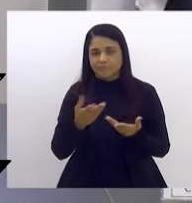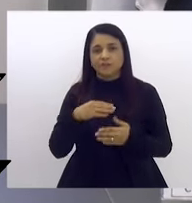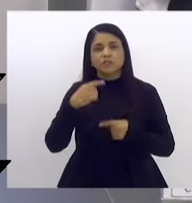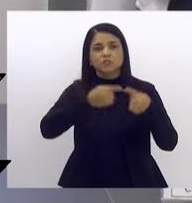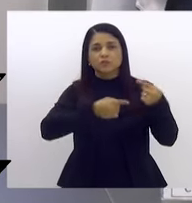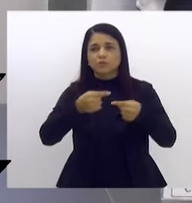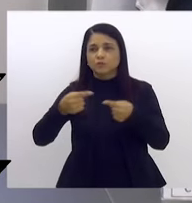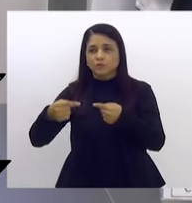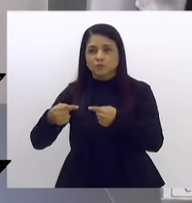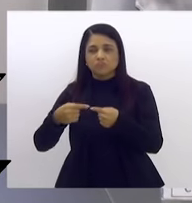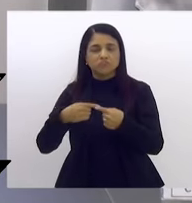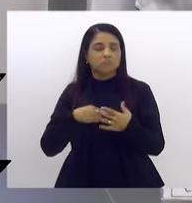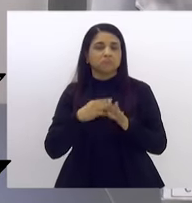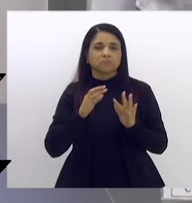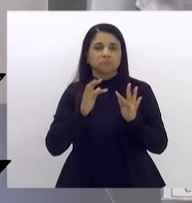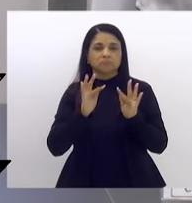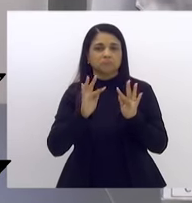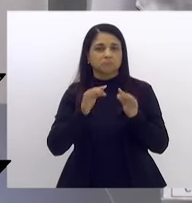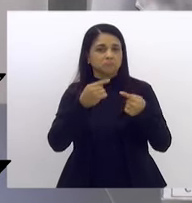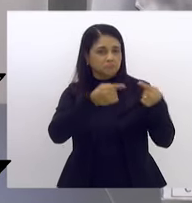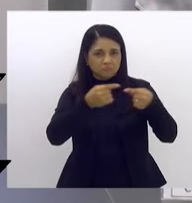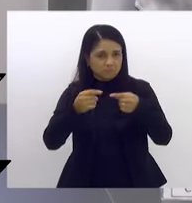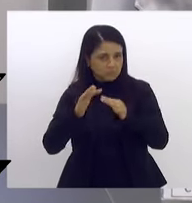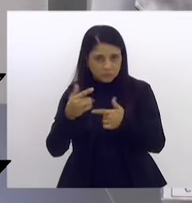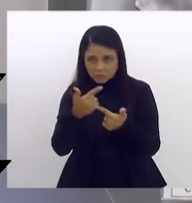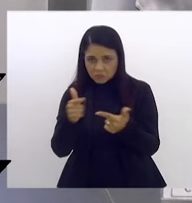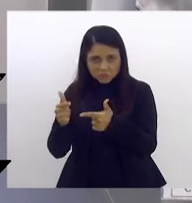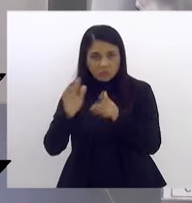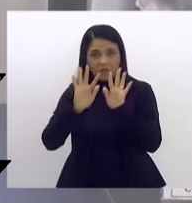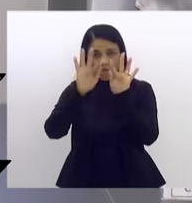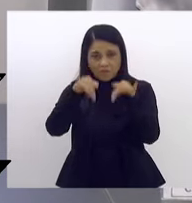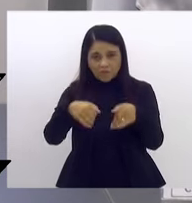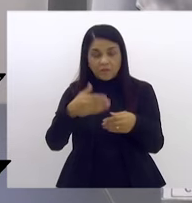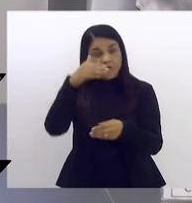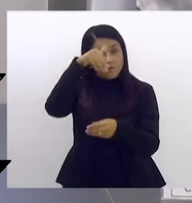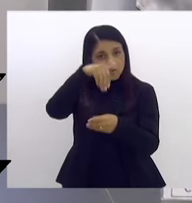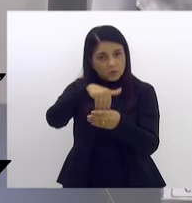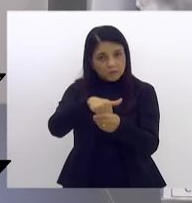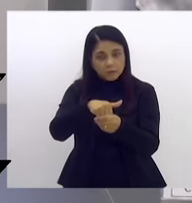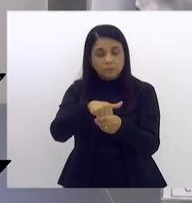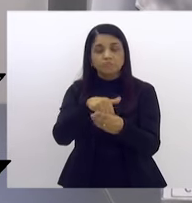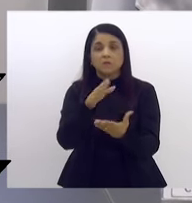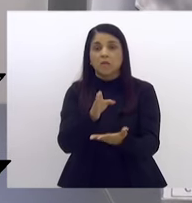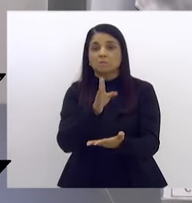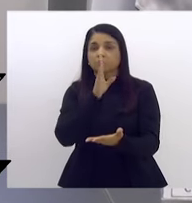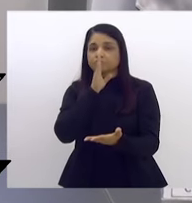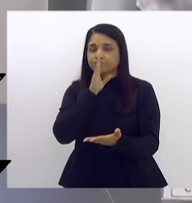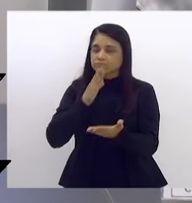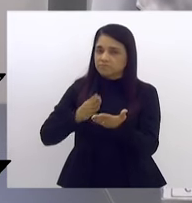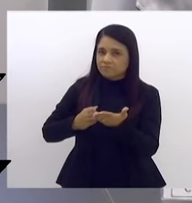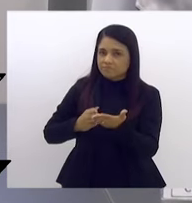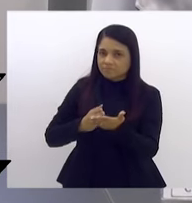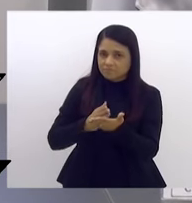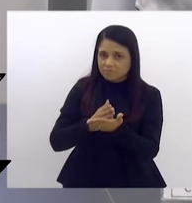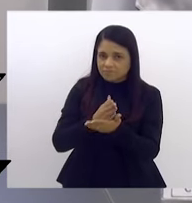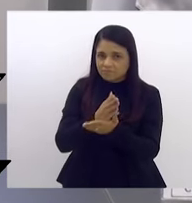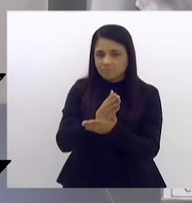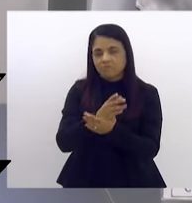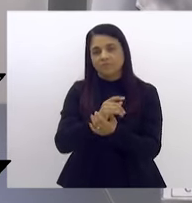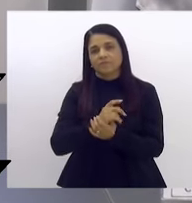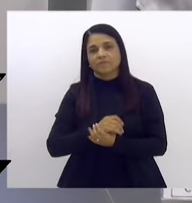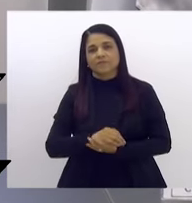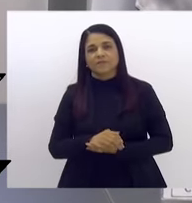Disc havendo Quira discutir encerrada AES permaneçam Como estão